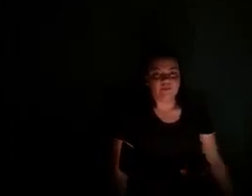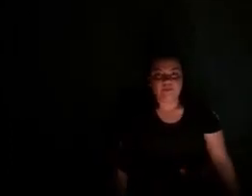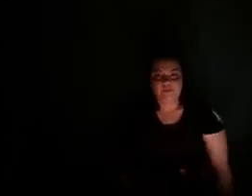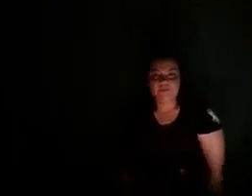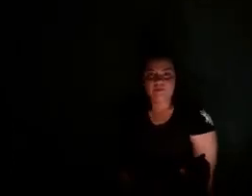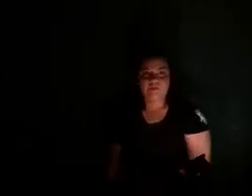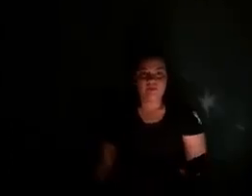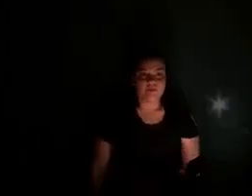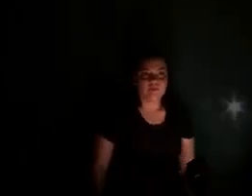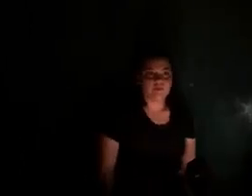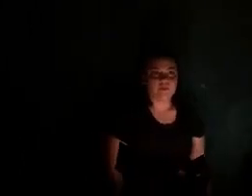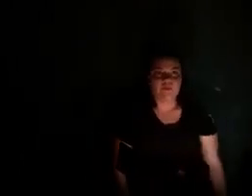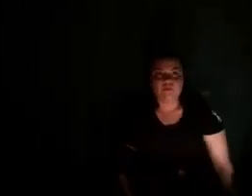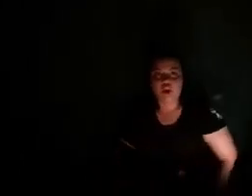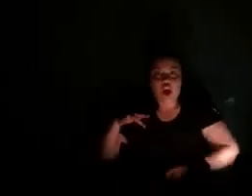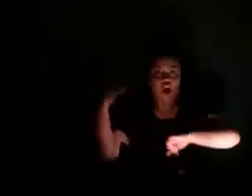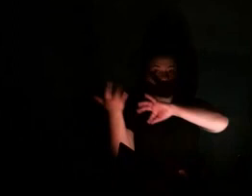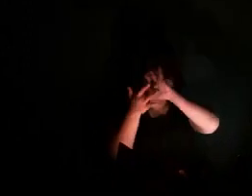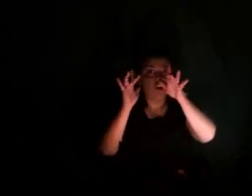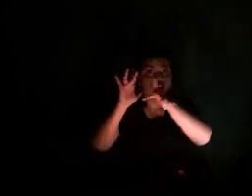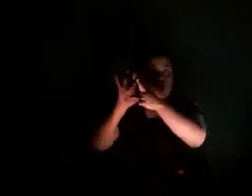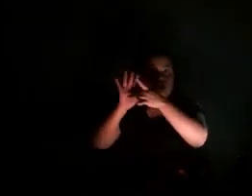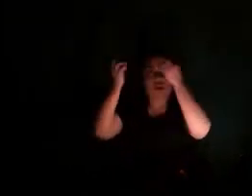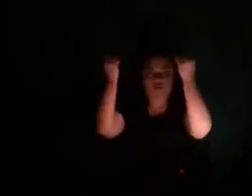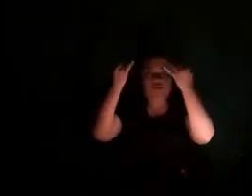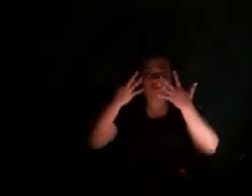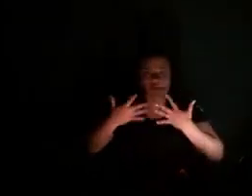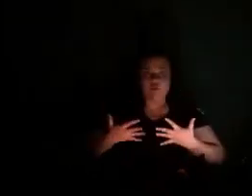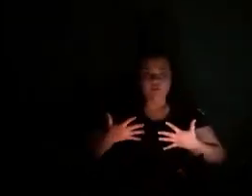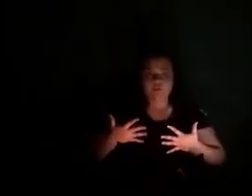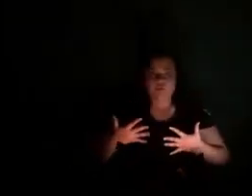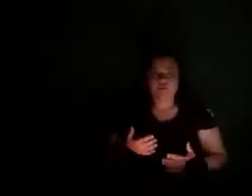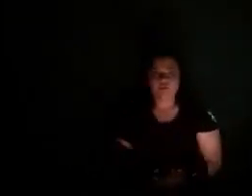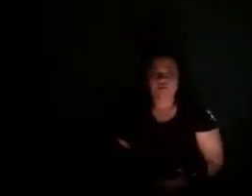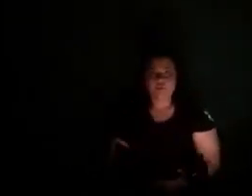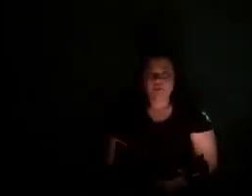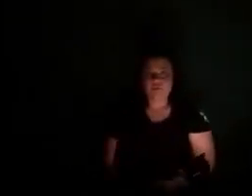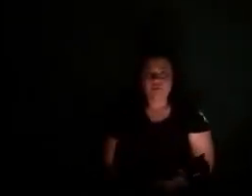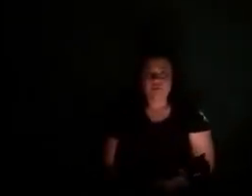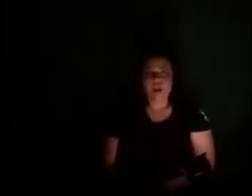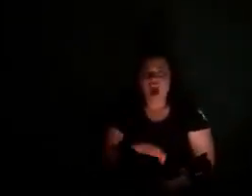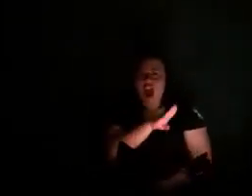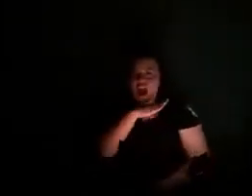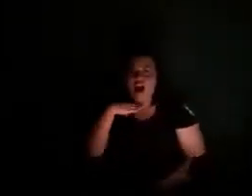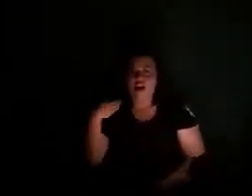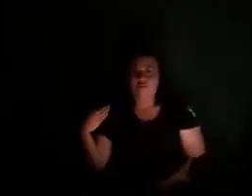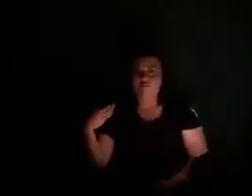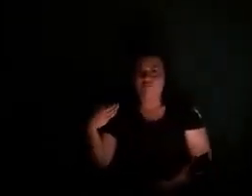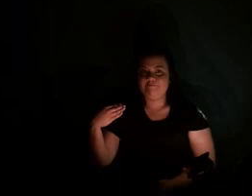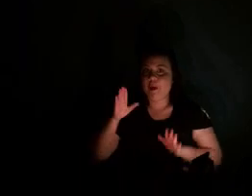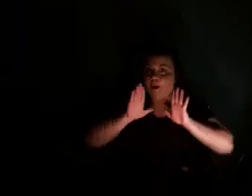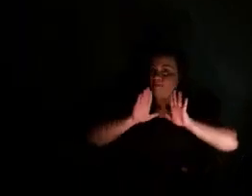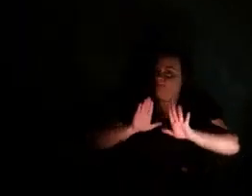Em verdade vos digo que alguns há dos que aqui estão que não provarão a morte até que vejam vir